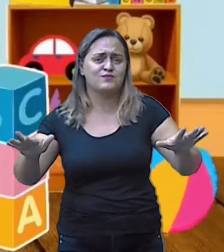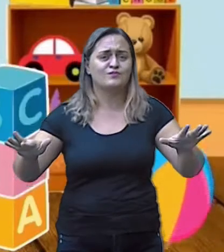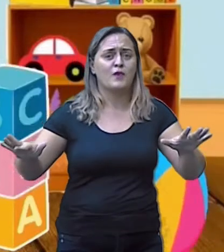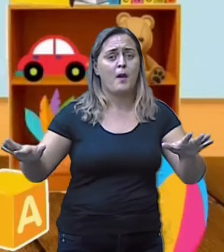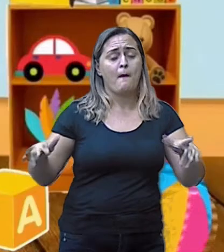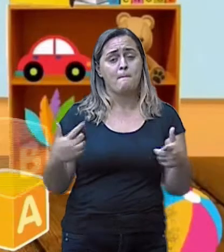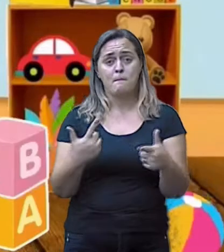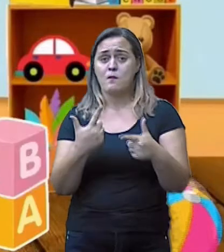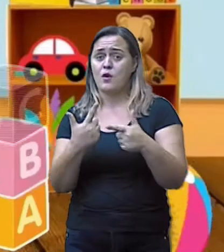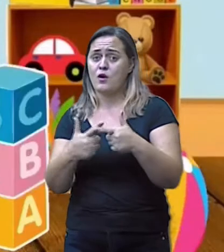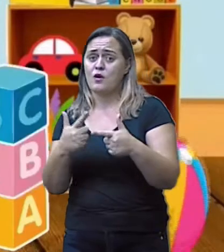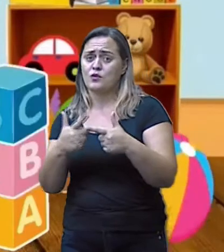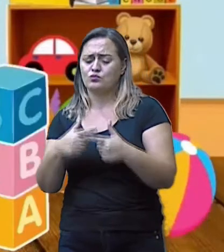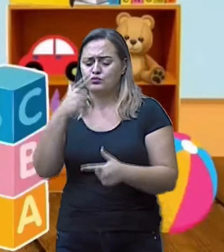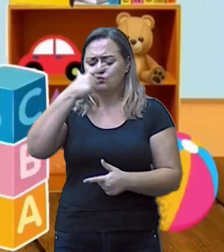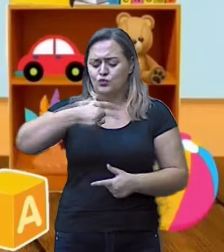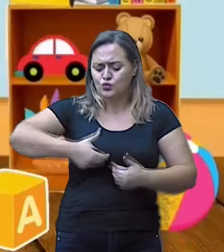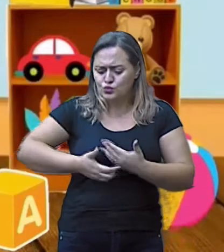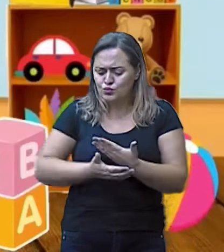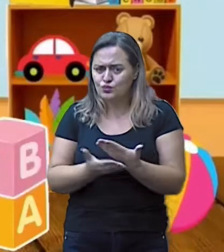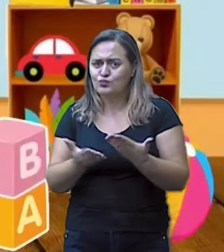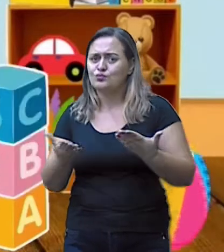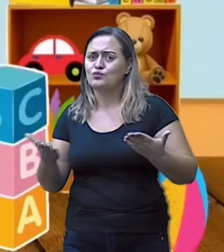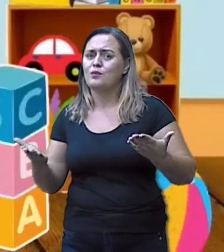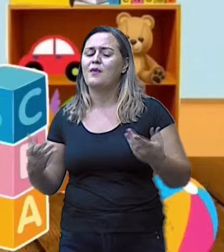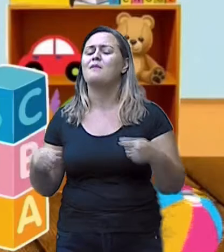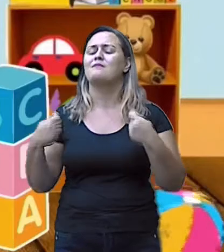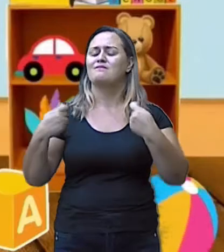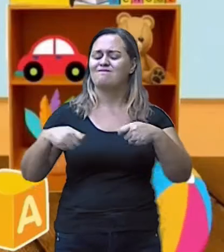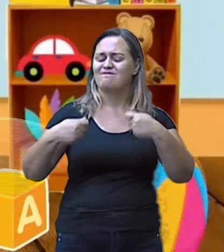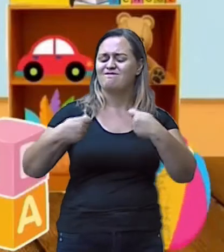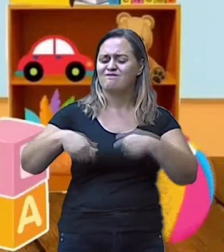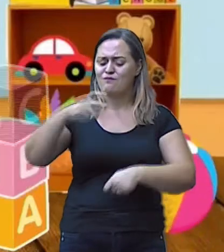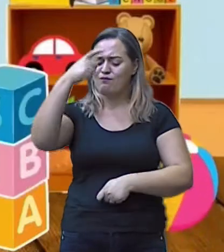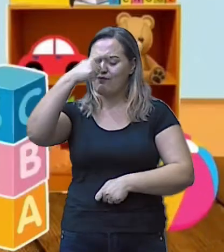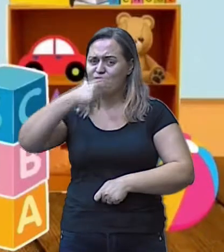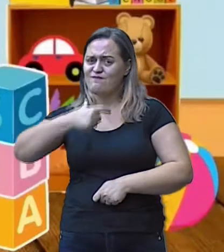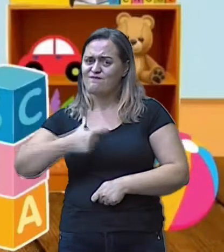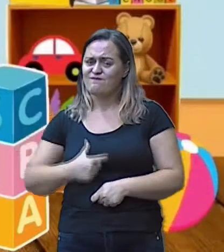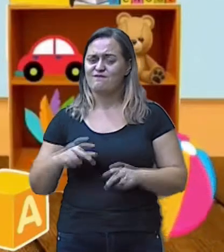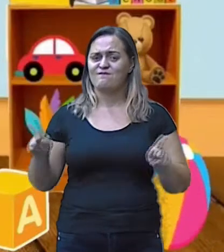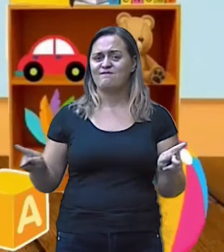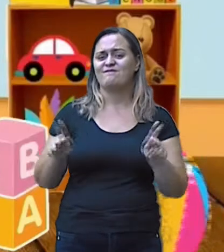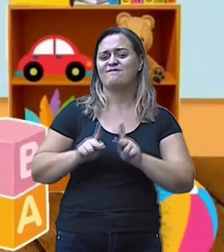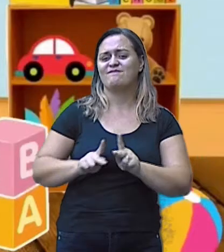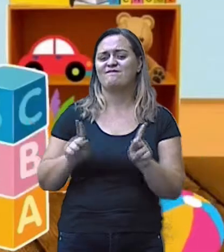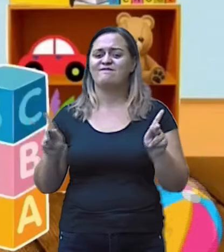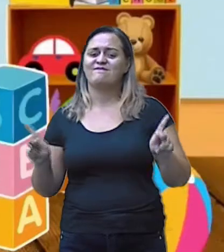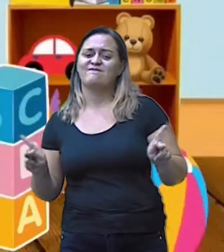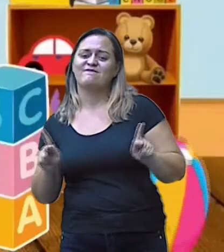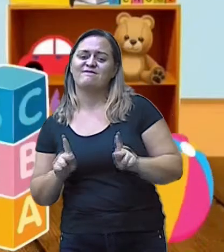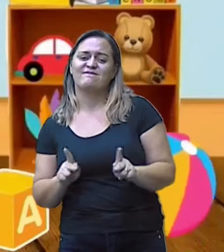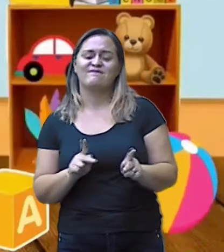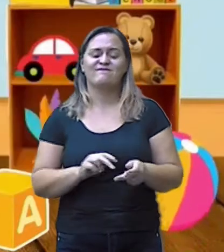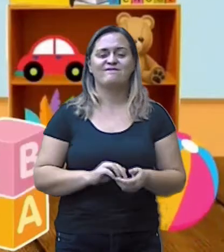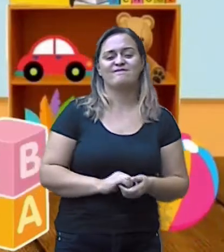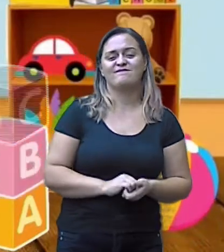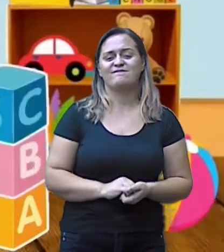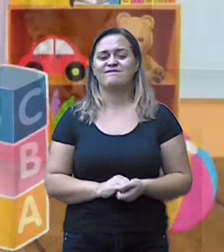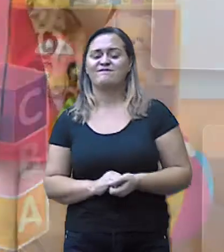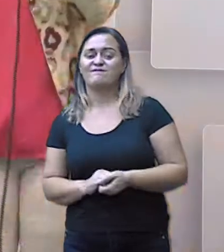Pois para se ser tudo isso, tem que ser um professor.